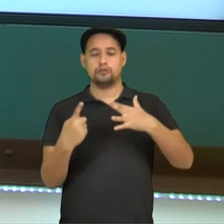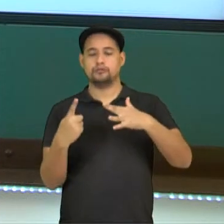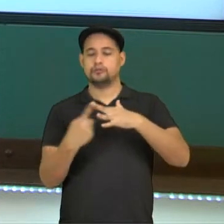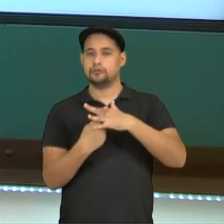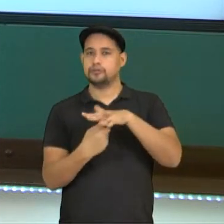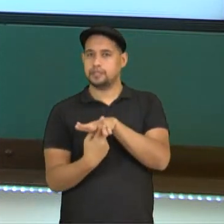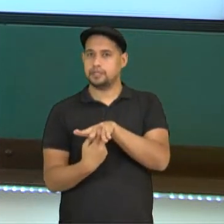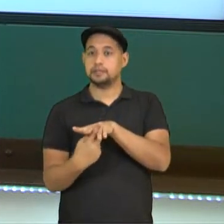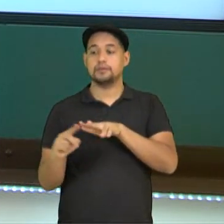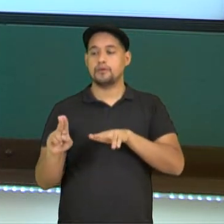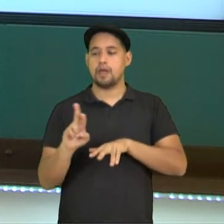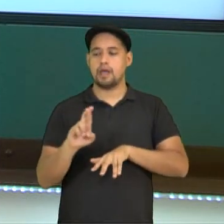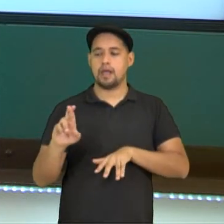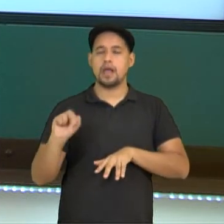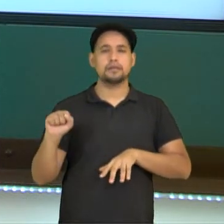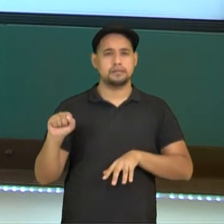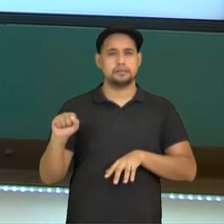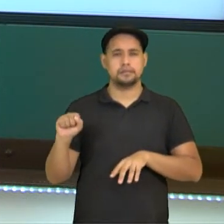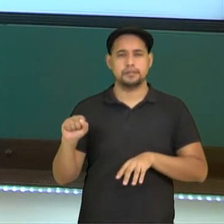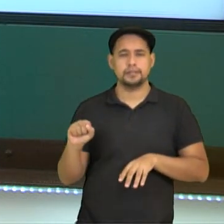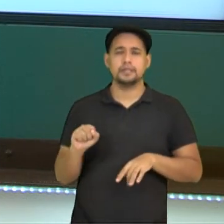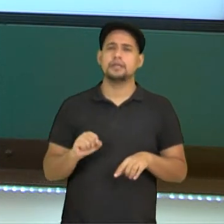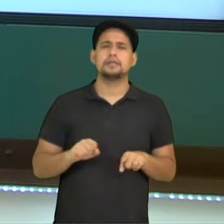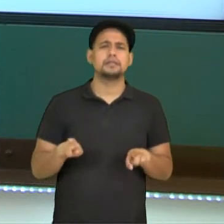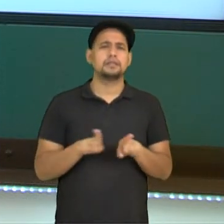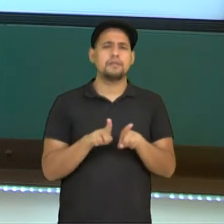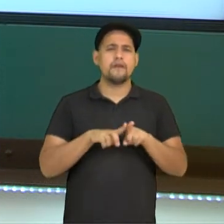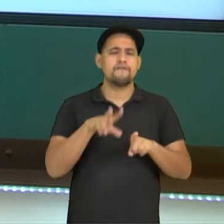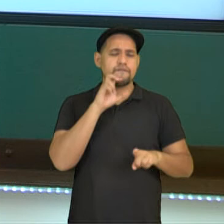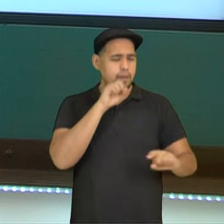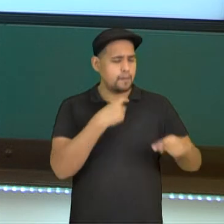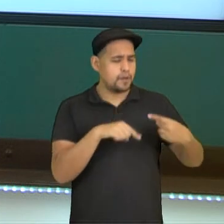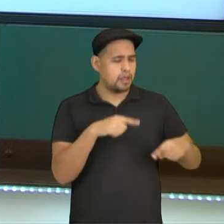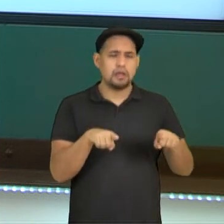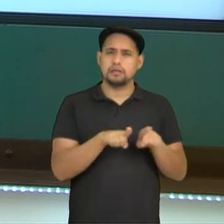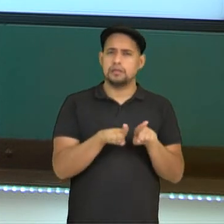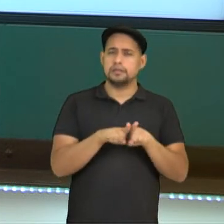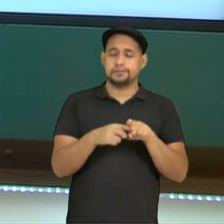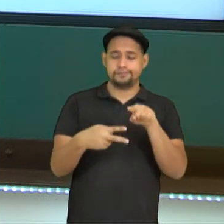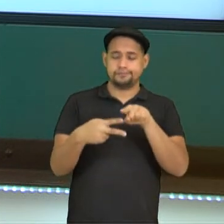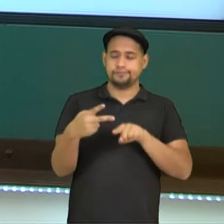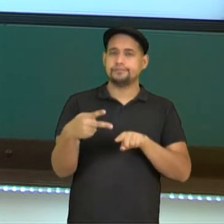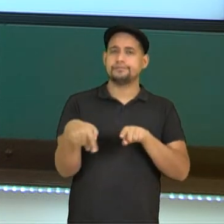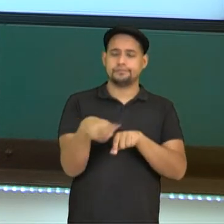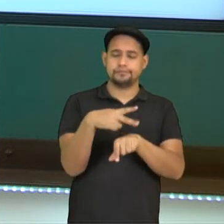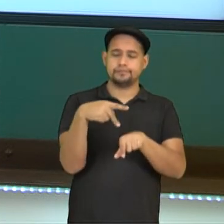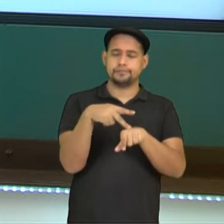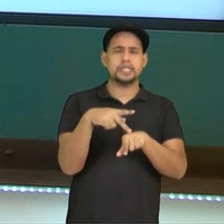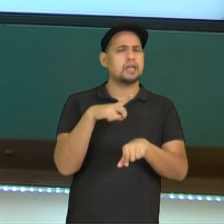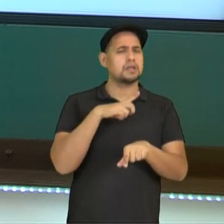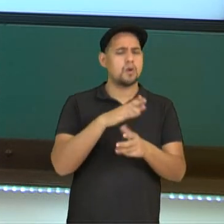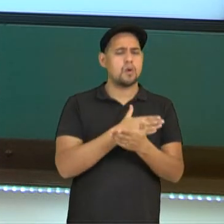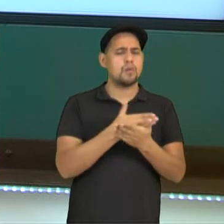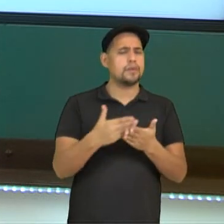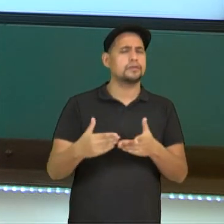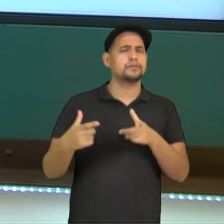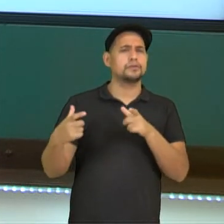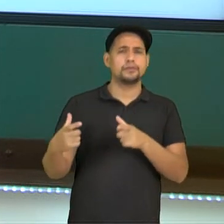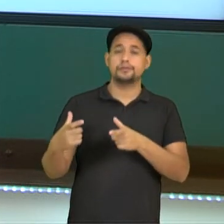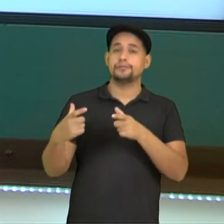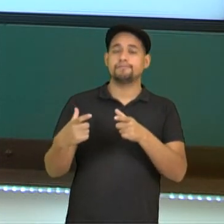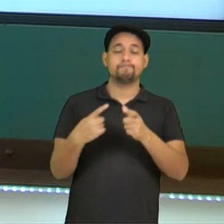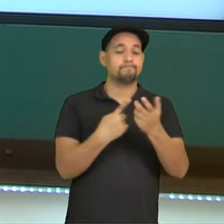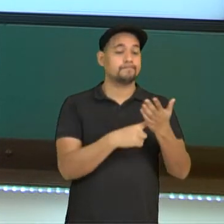dessa definição. As forças políticas e ideológicas desses dois países têm origem nos